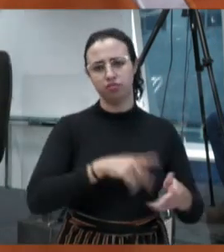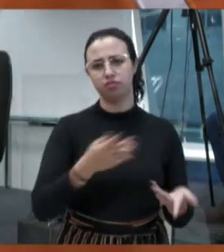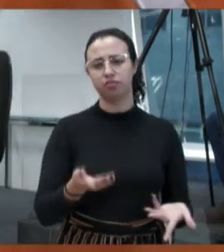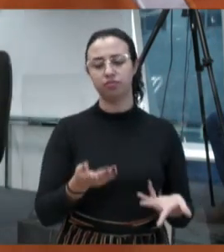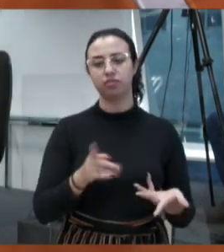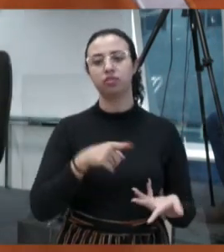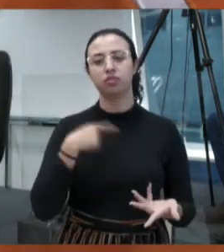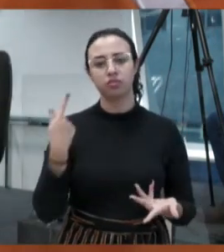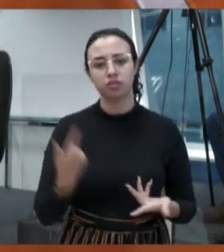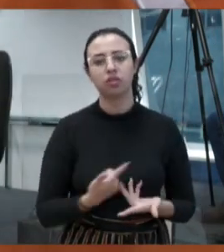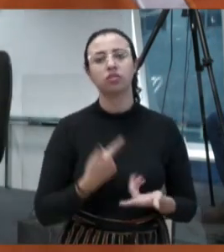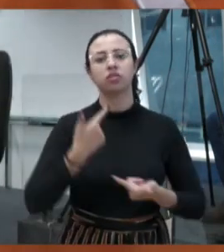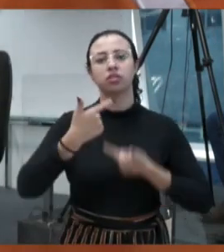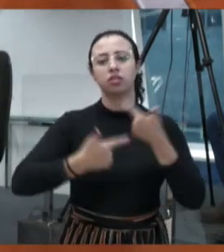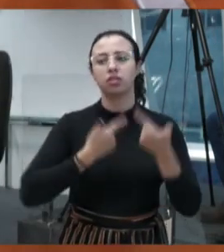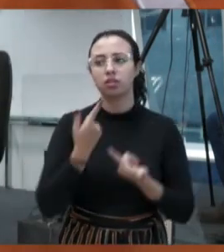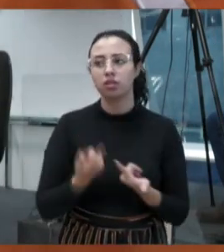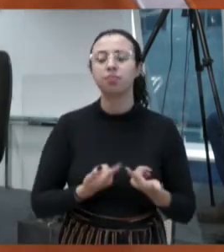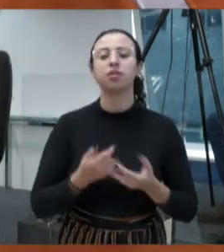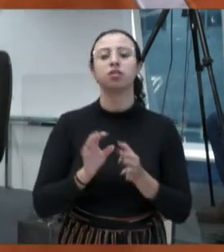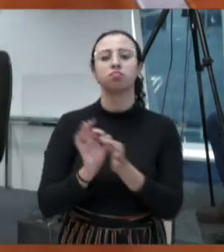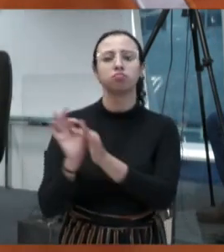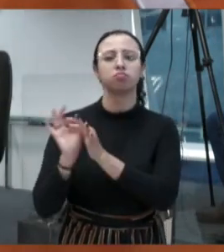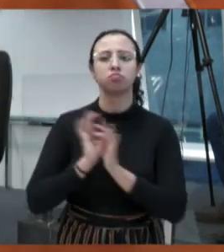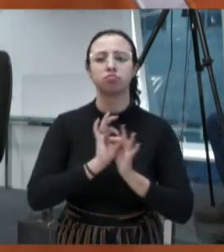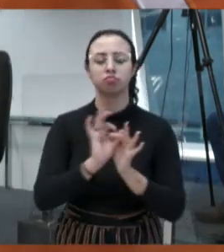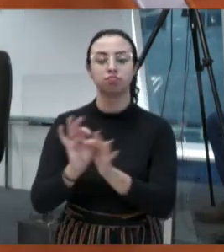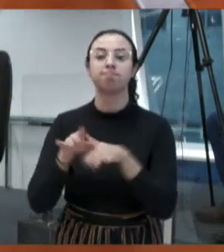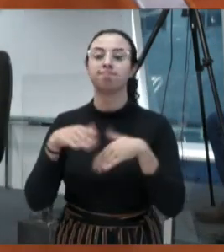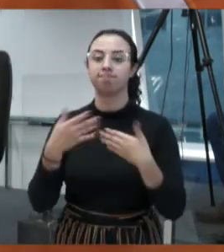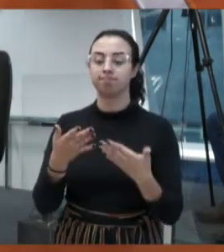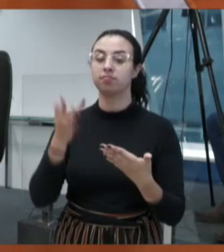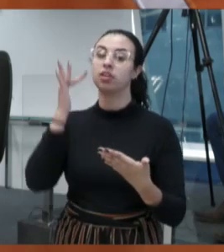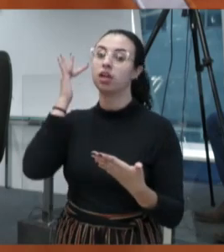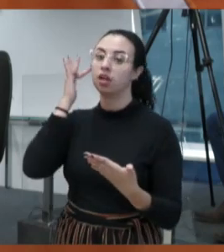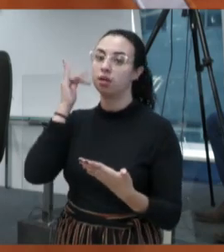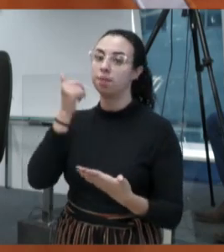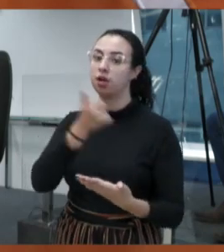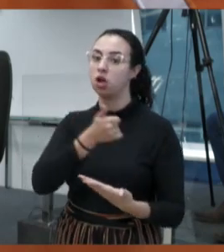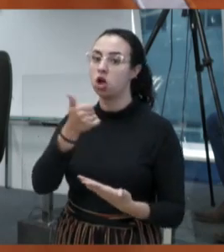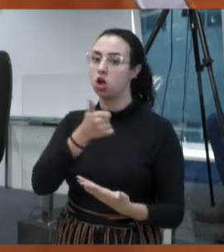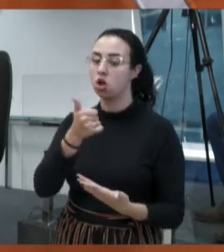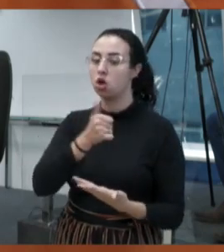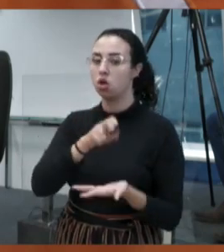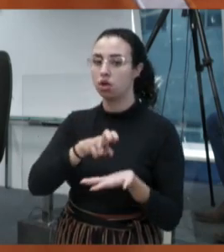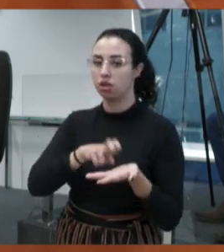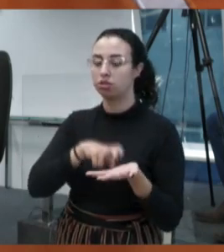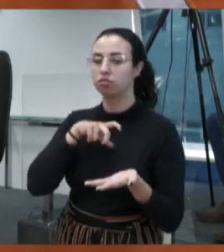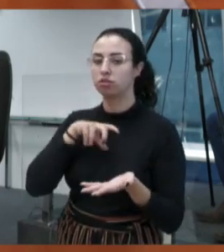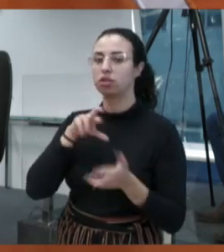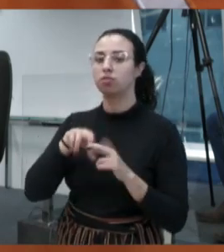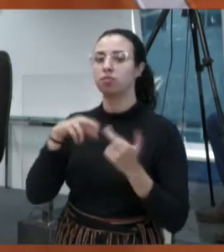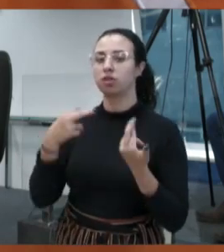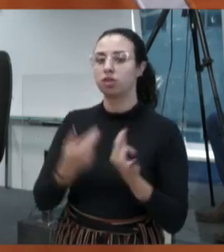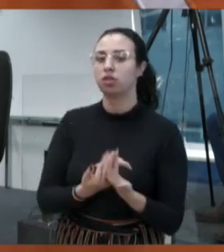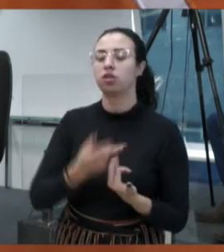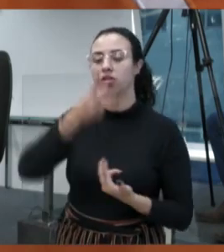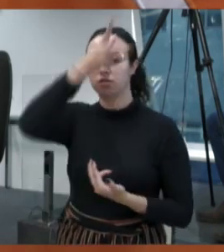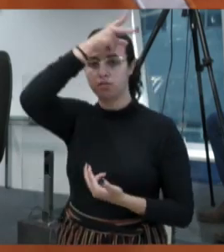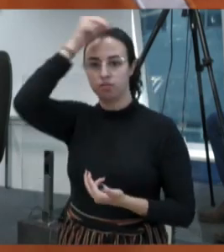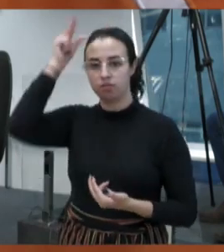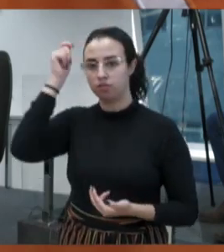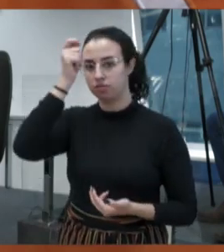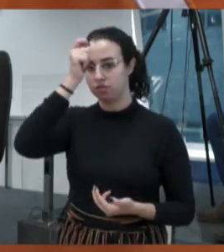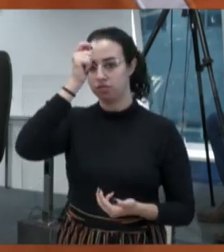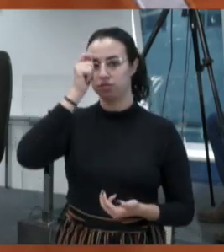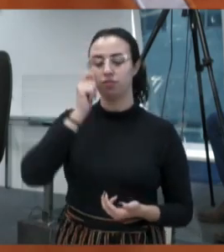sim, trabalhamos junto para um Divinópolis melhor. Inclusive, amanhã, 11 horas da manhã, terei uma reunião com o prefeito Gleitz, em seu gabinete,